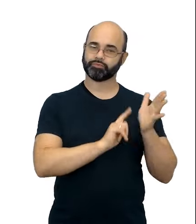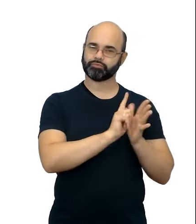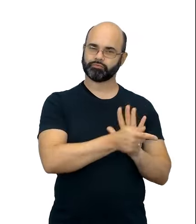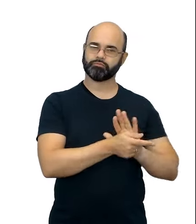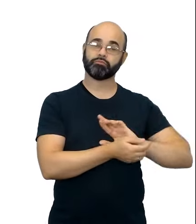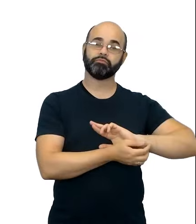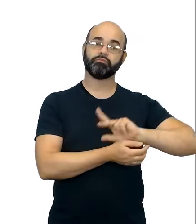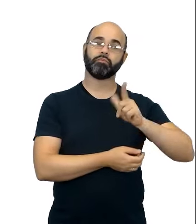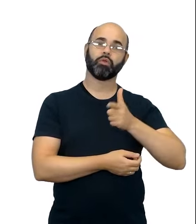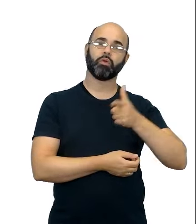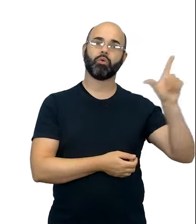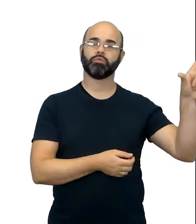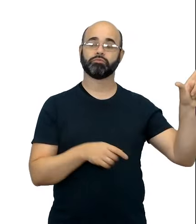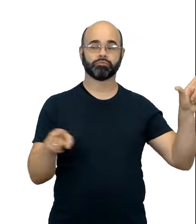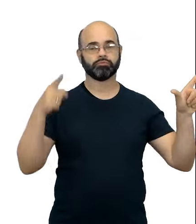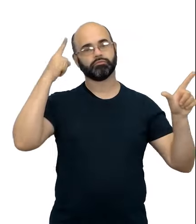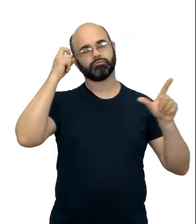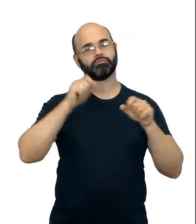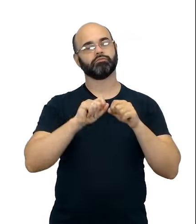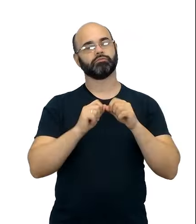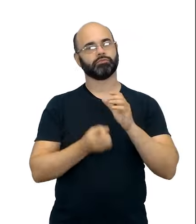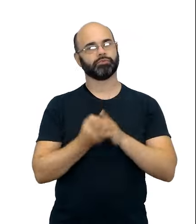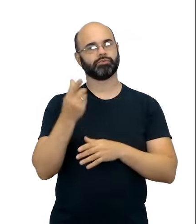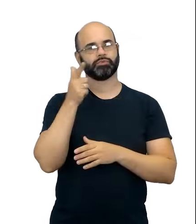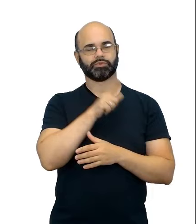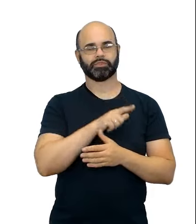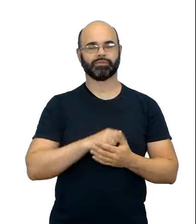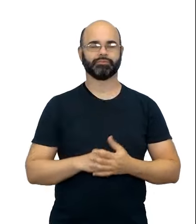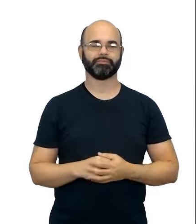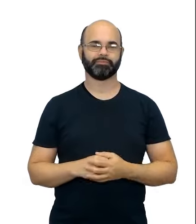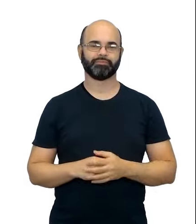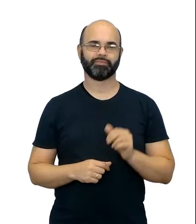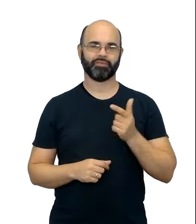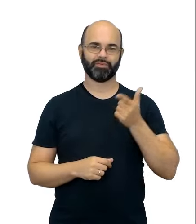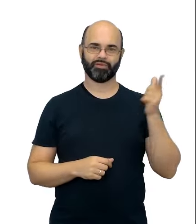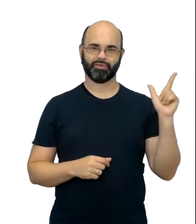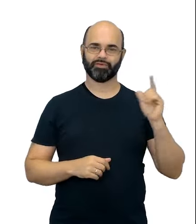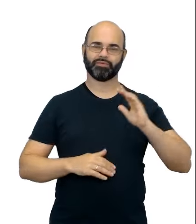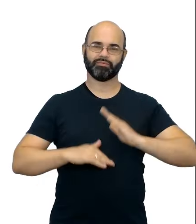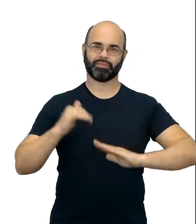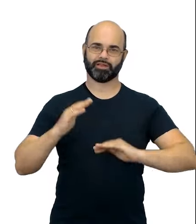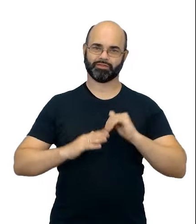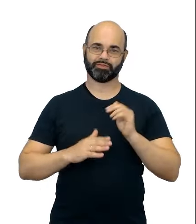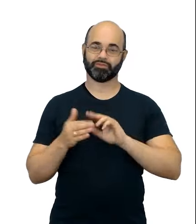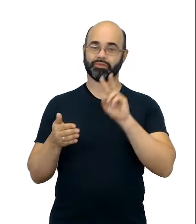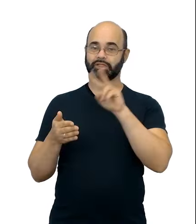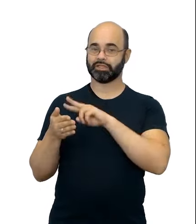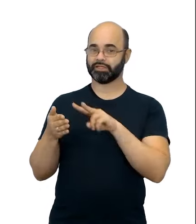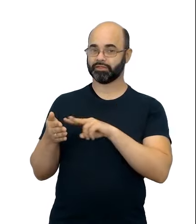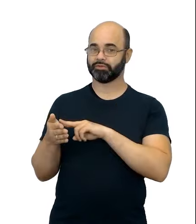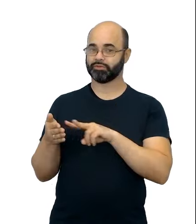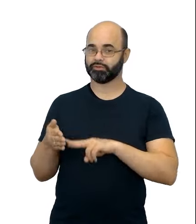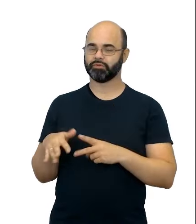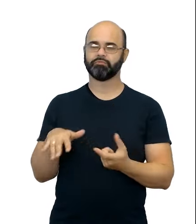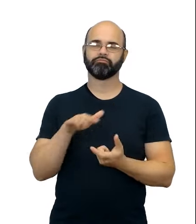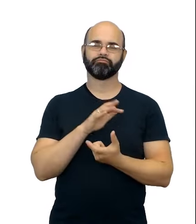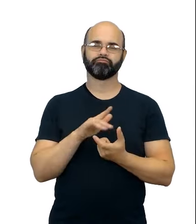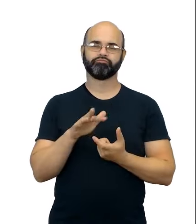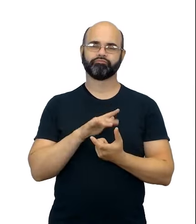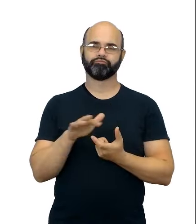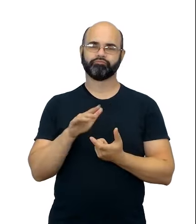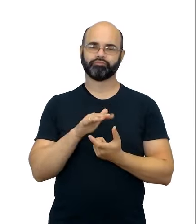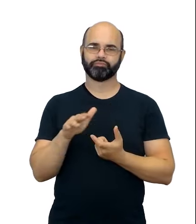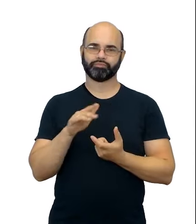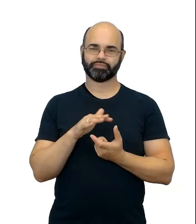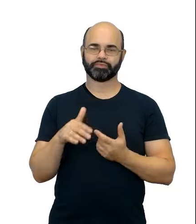e assim por diante. Outro elemento são as práticas de leitura dão continuidade ao processo de letramento. Então,